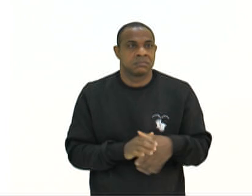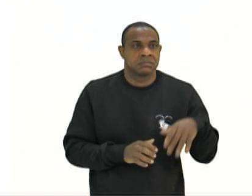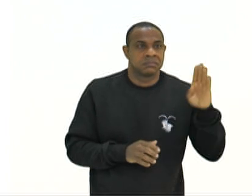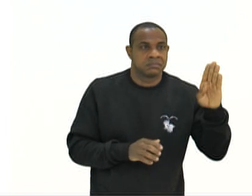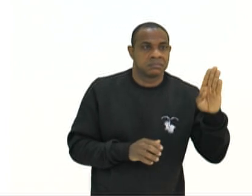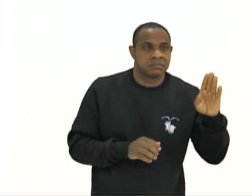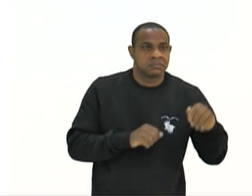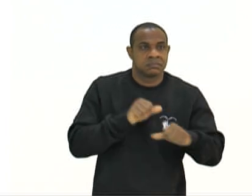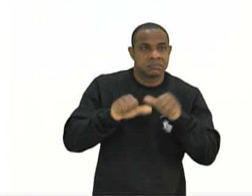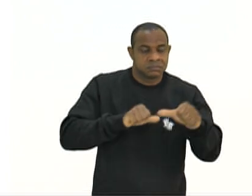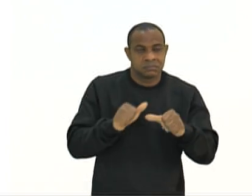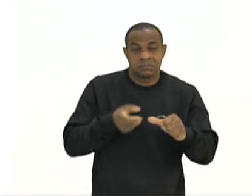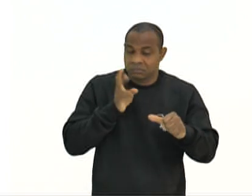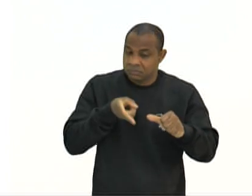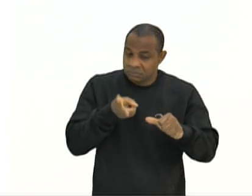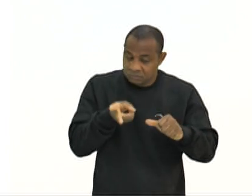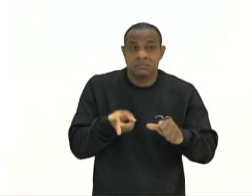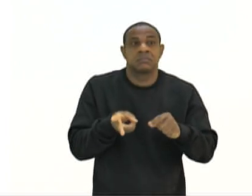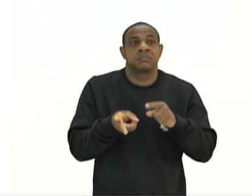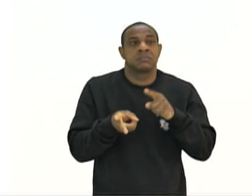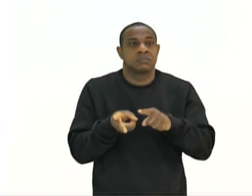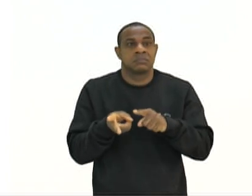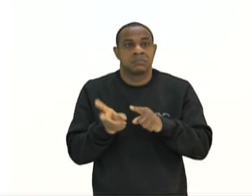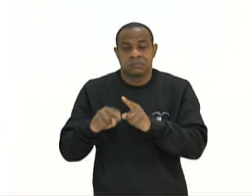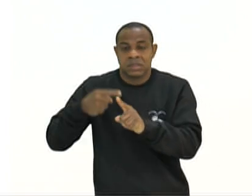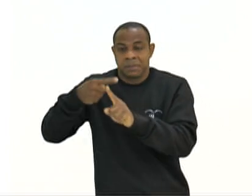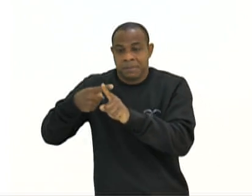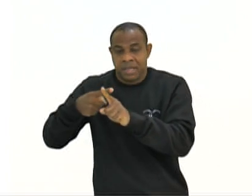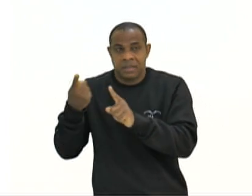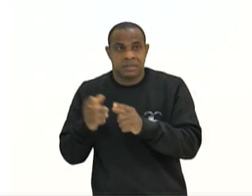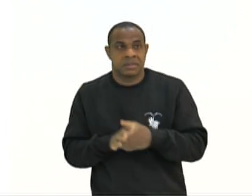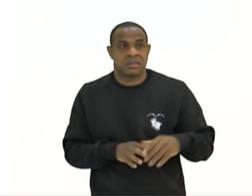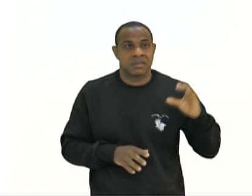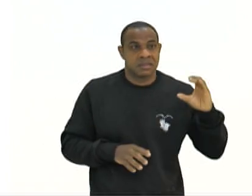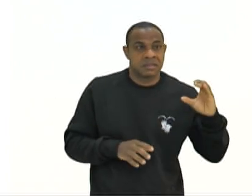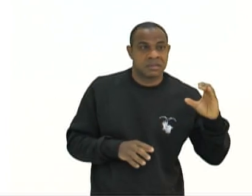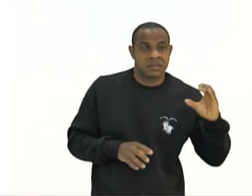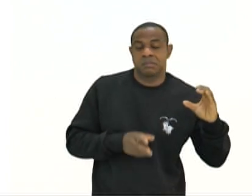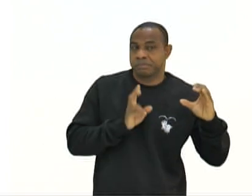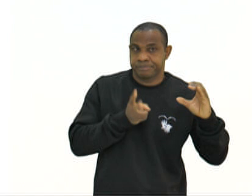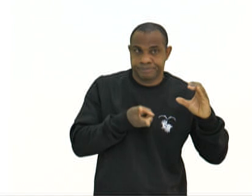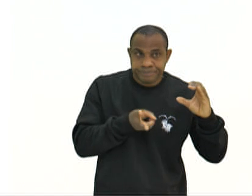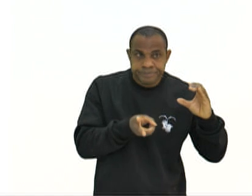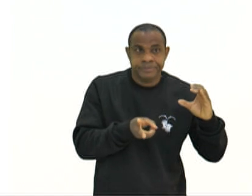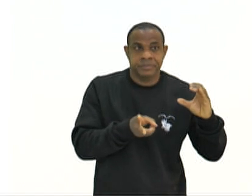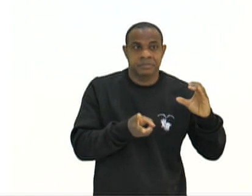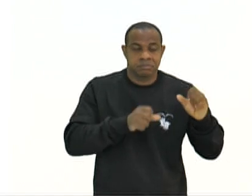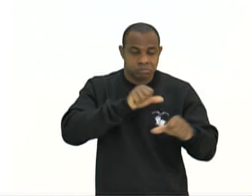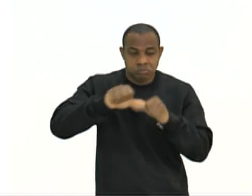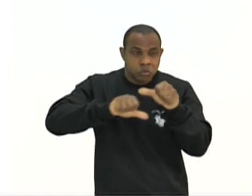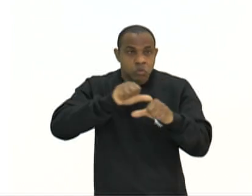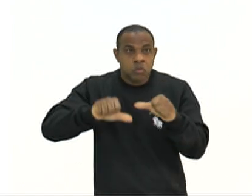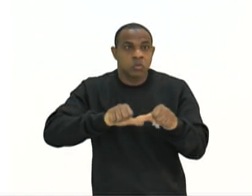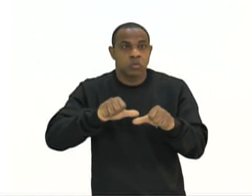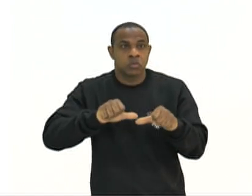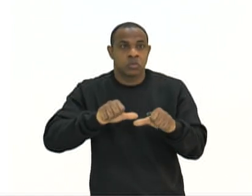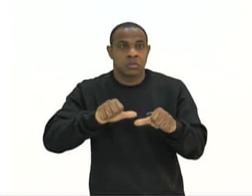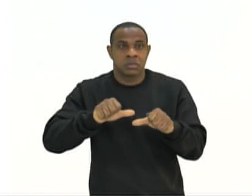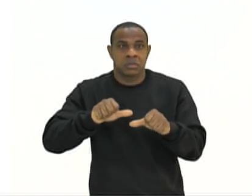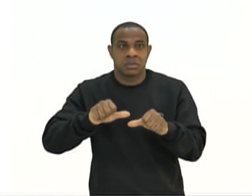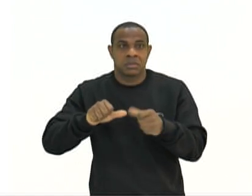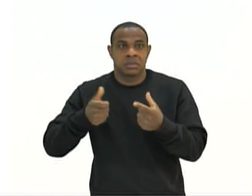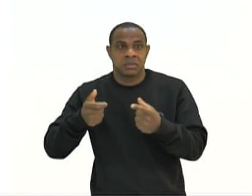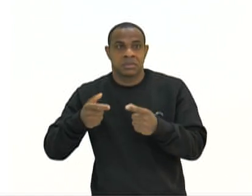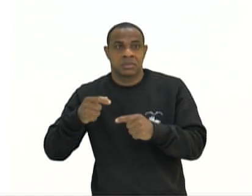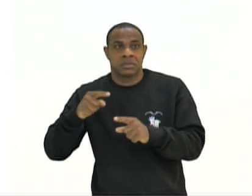alterou, manteve e mais. Na letra C, manteve, alterou e